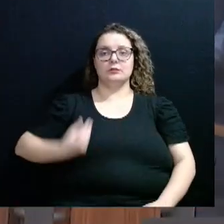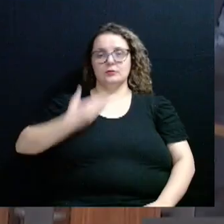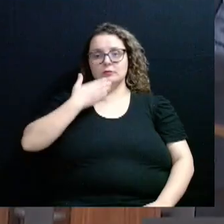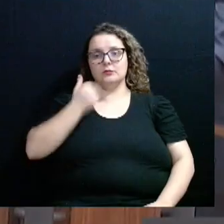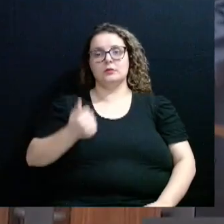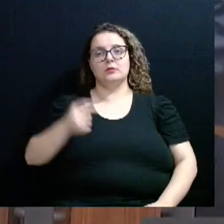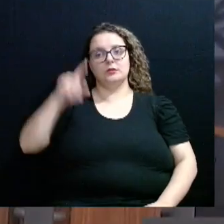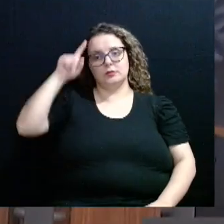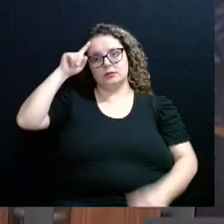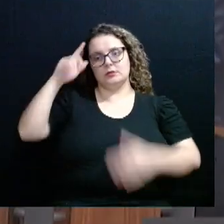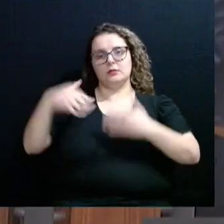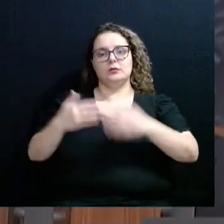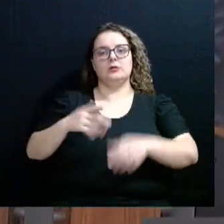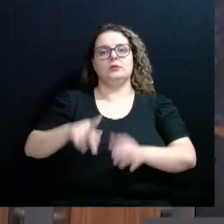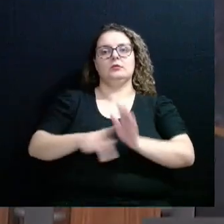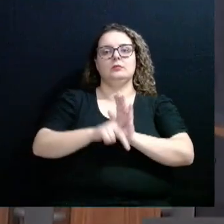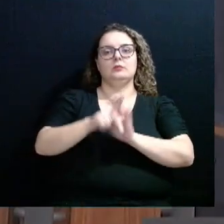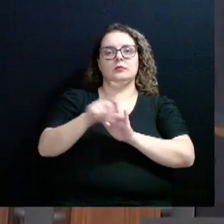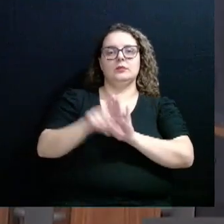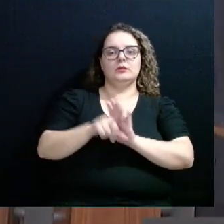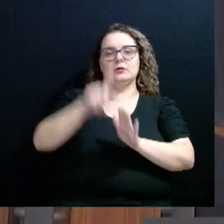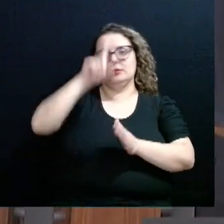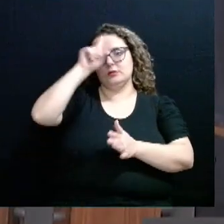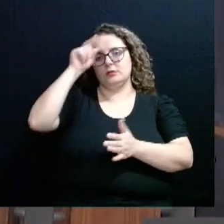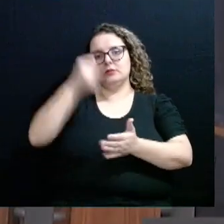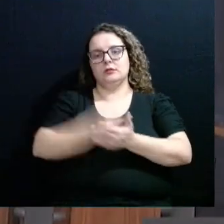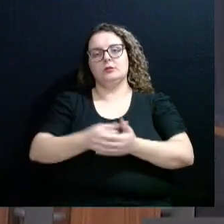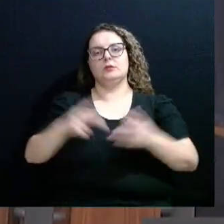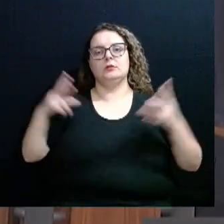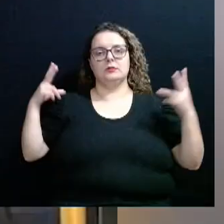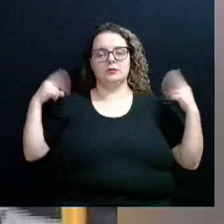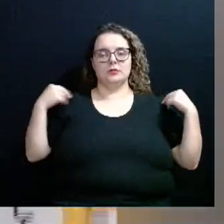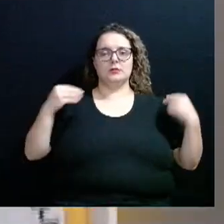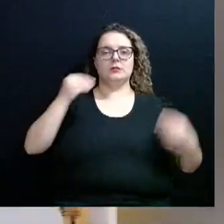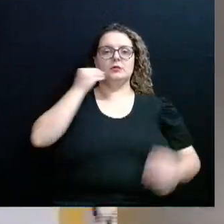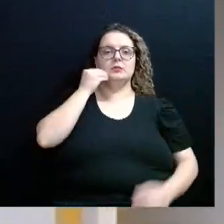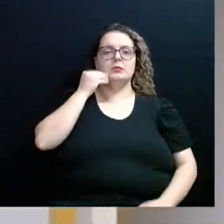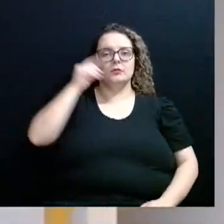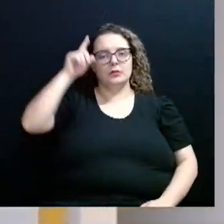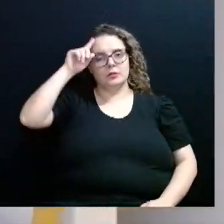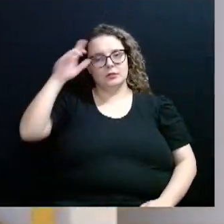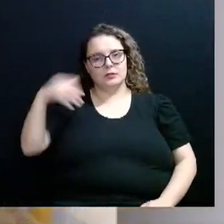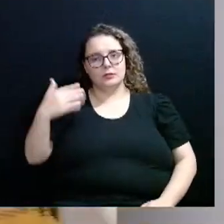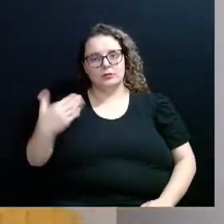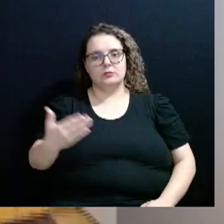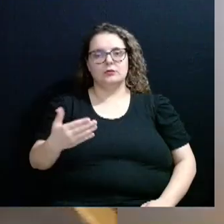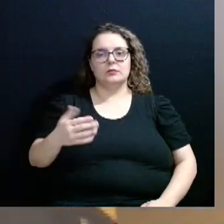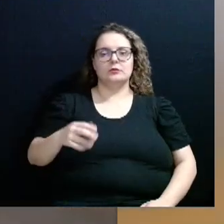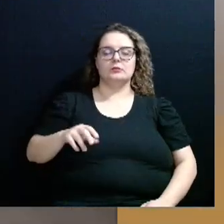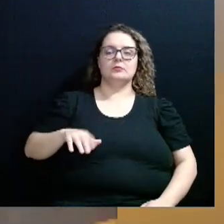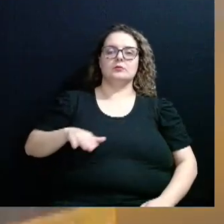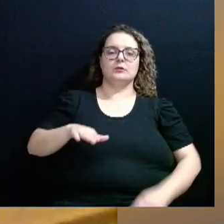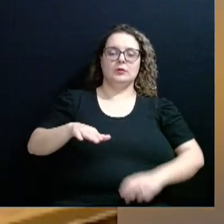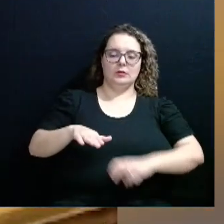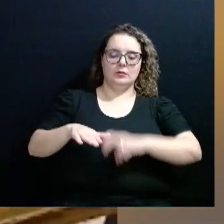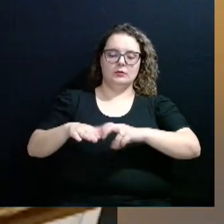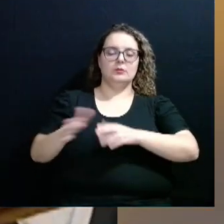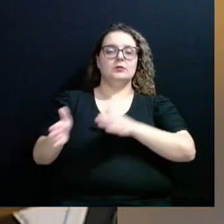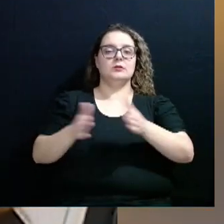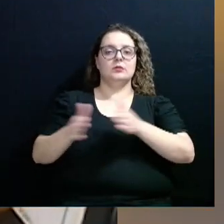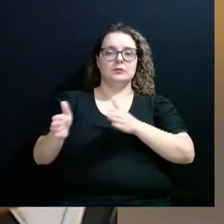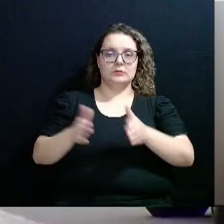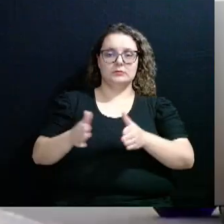lei estabelece que os motoristas deverão testar diariamente os elevadores de acessibilidade antes